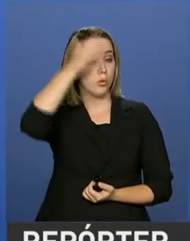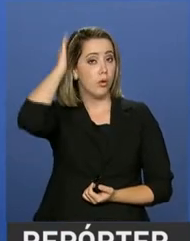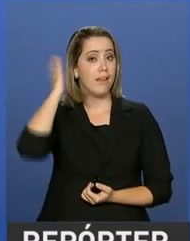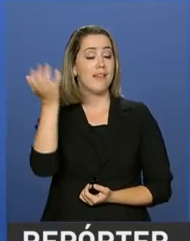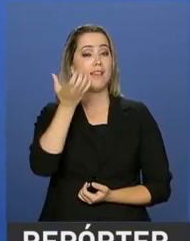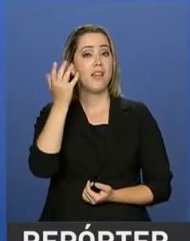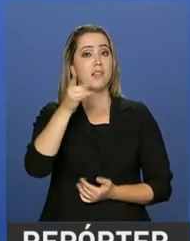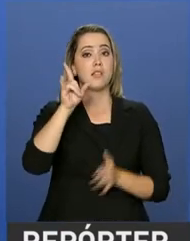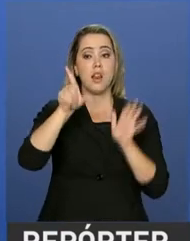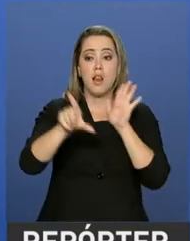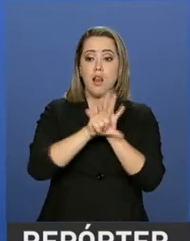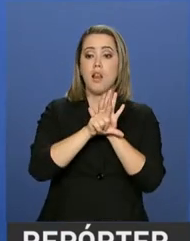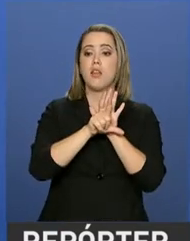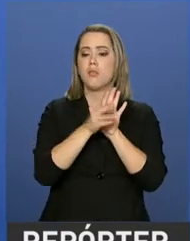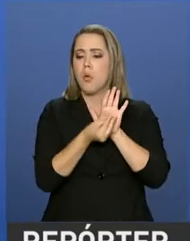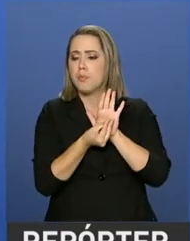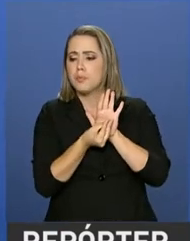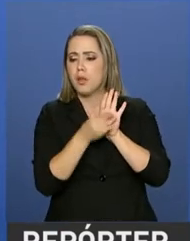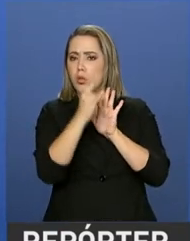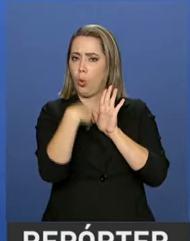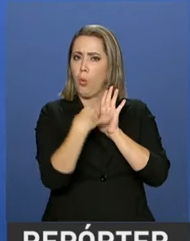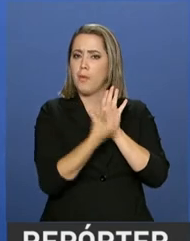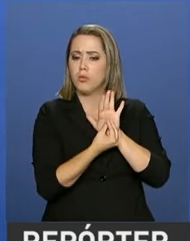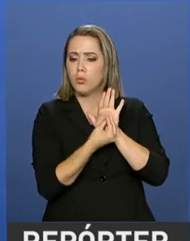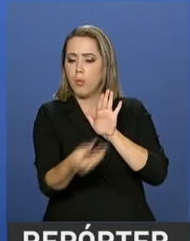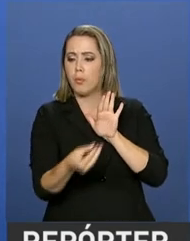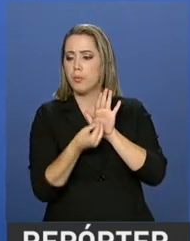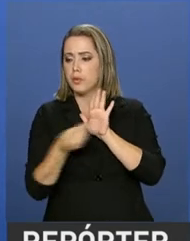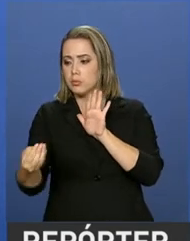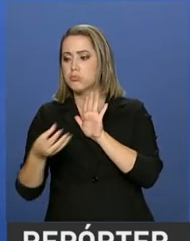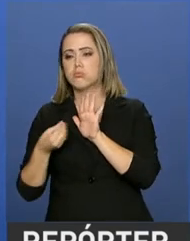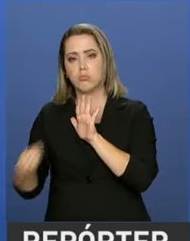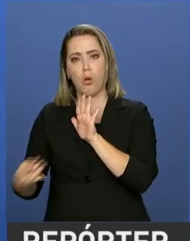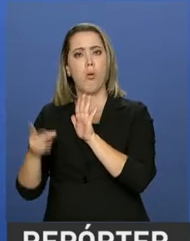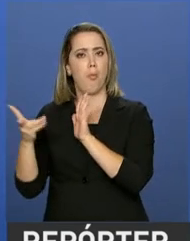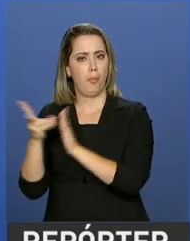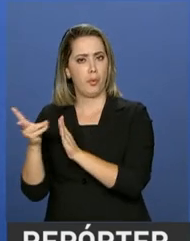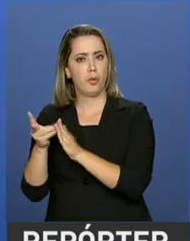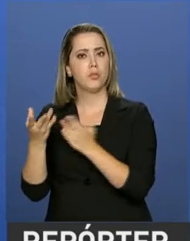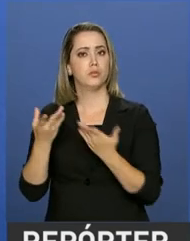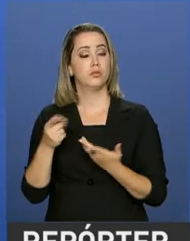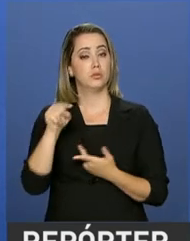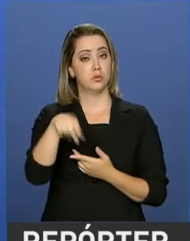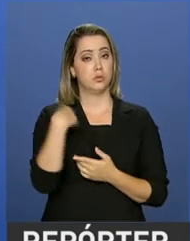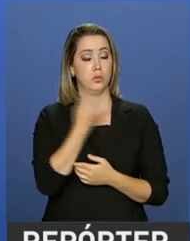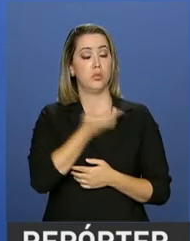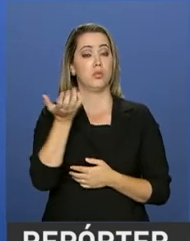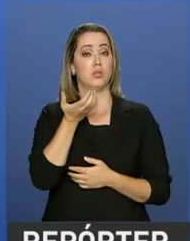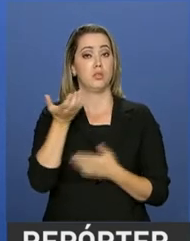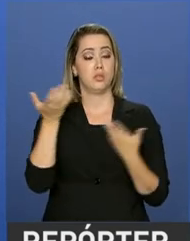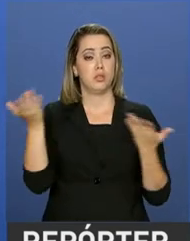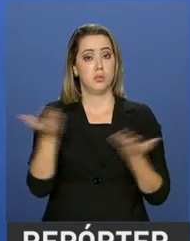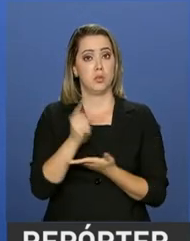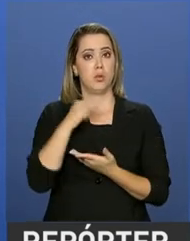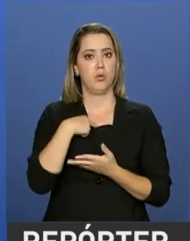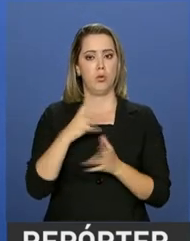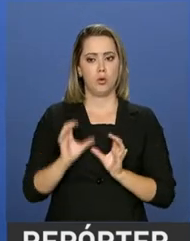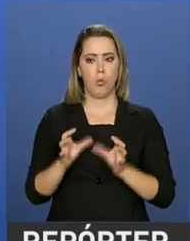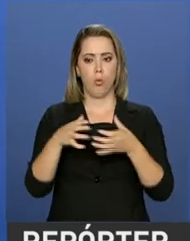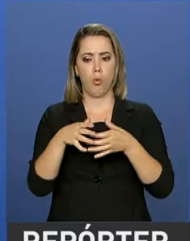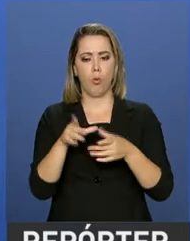demarcações o que nós iremos fazer é agora até talvez como regime de mutirão